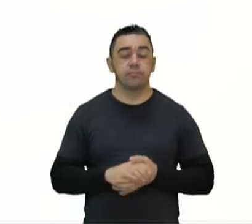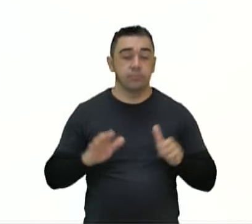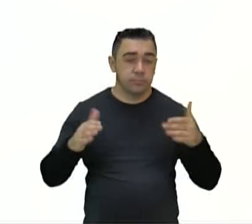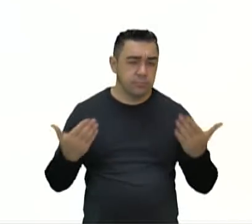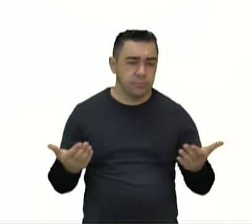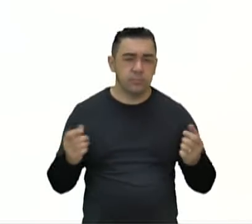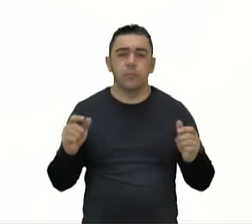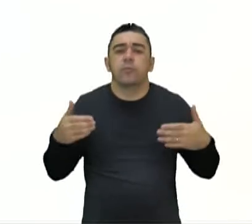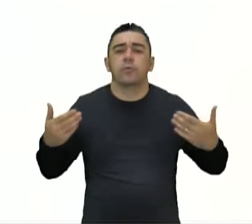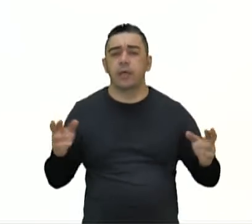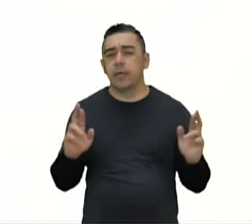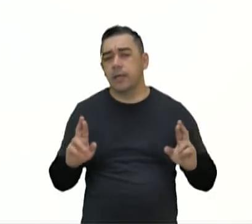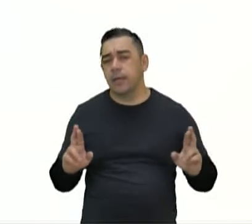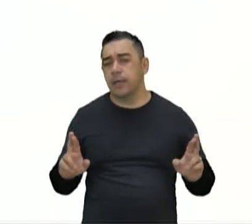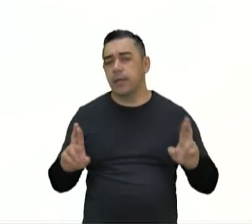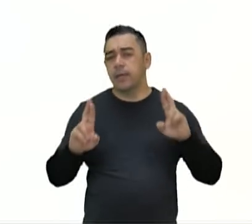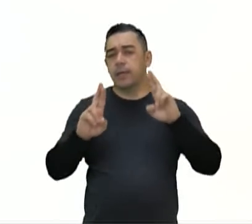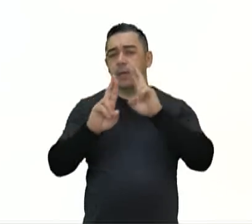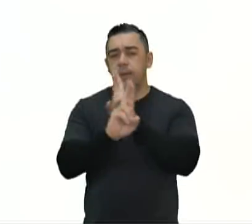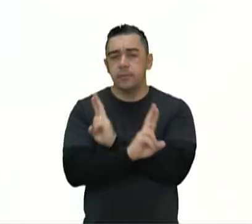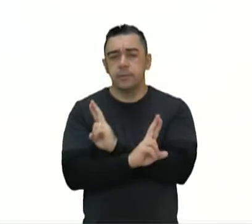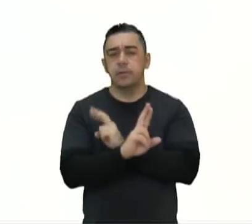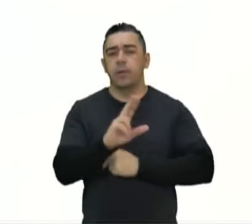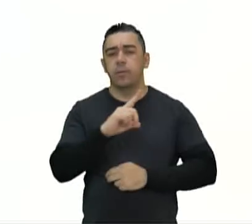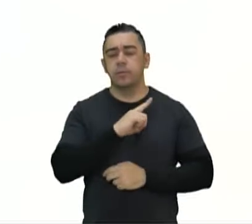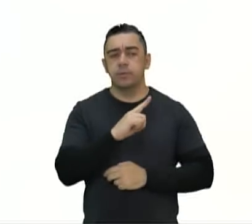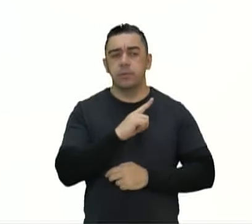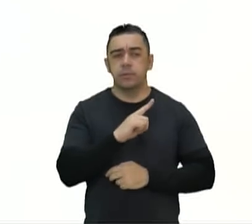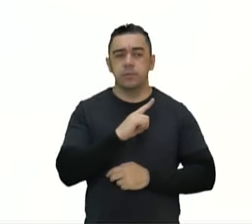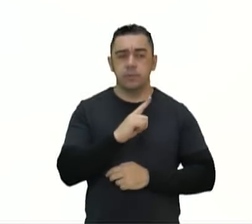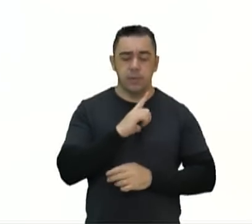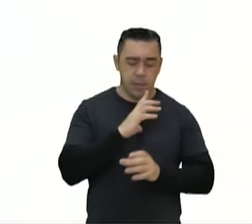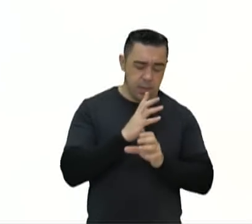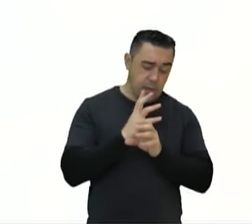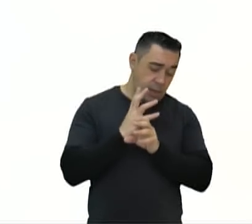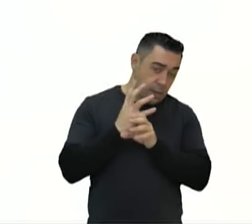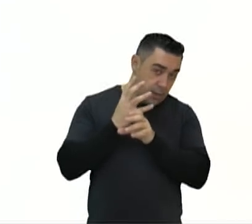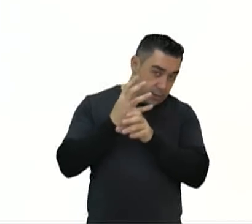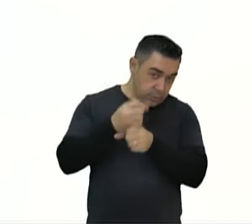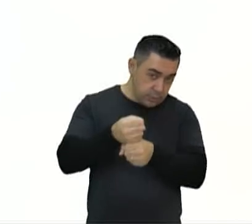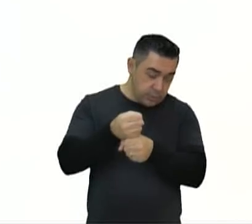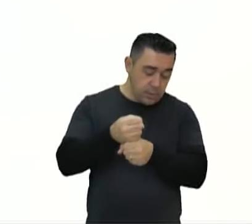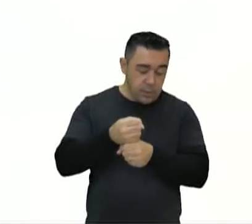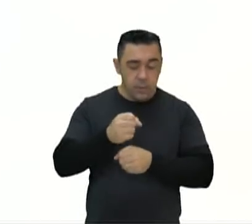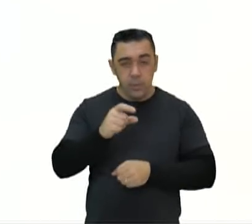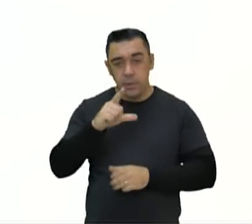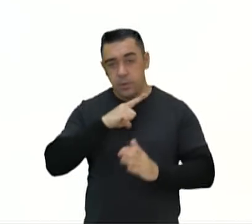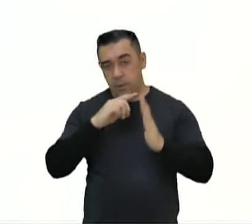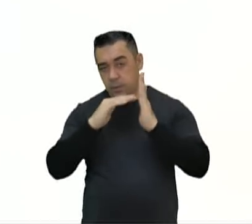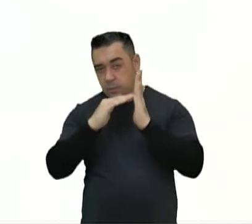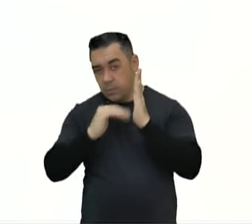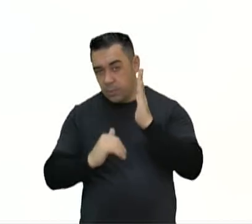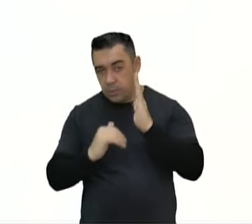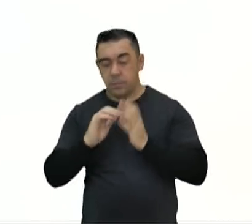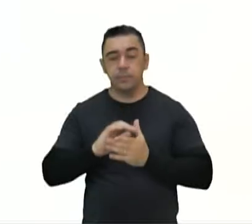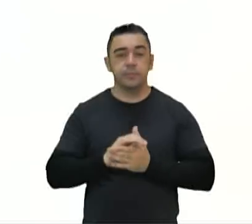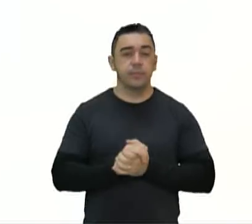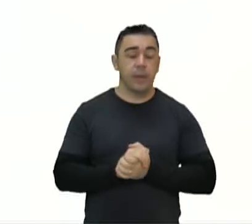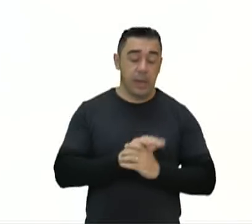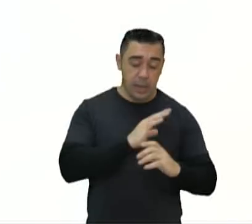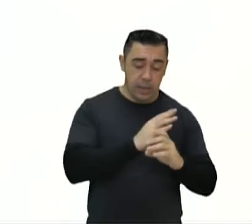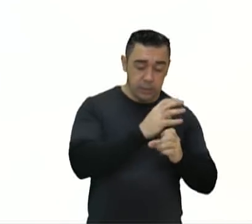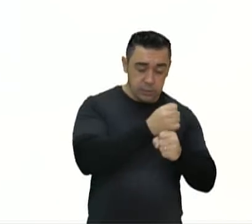Então, qual seria a relação entre a adição e a subtração? A adição